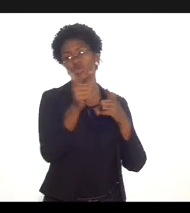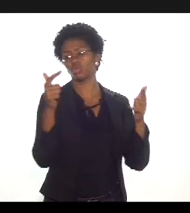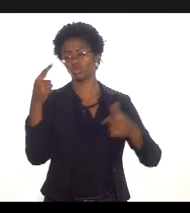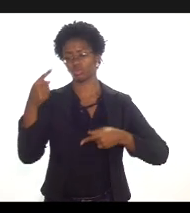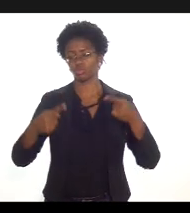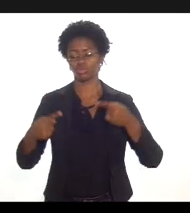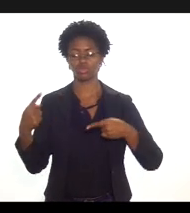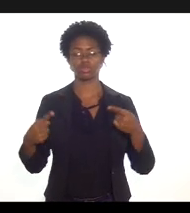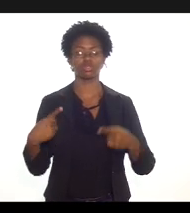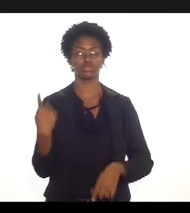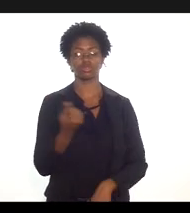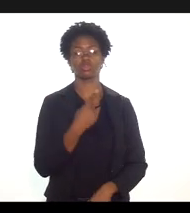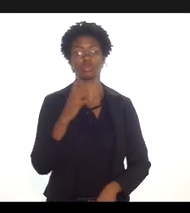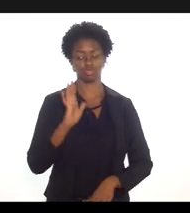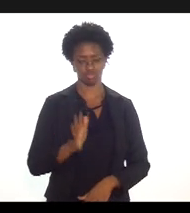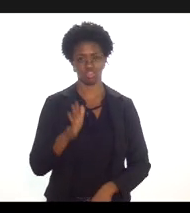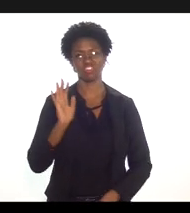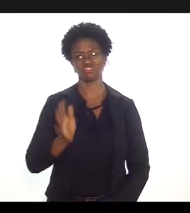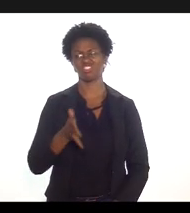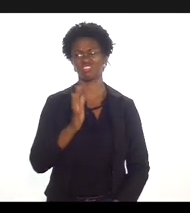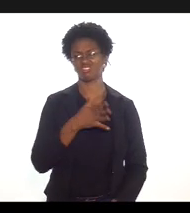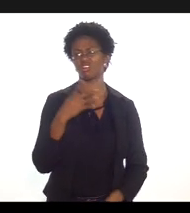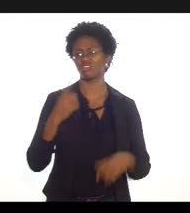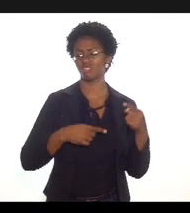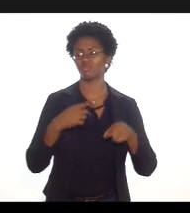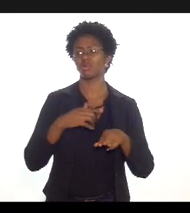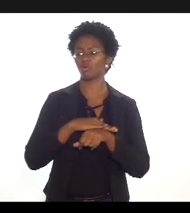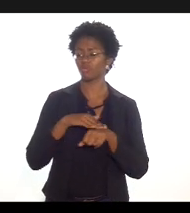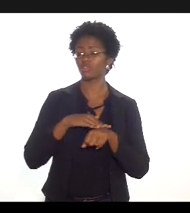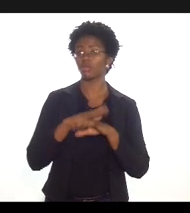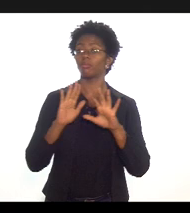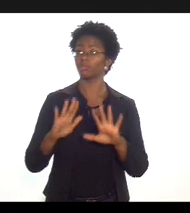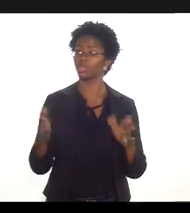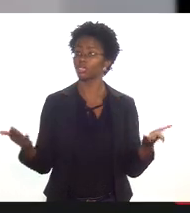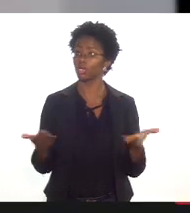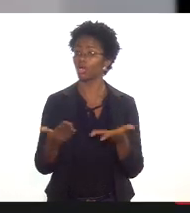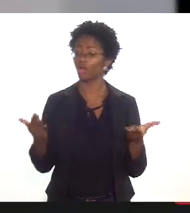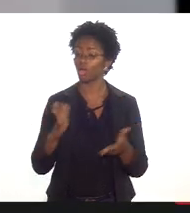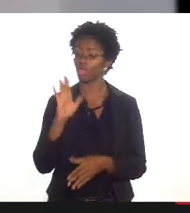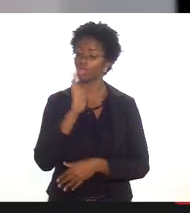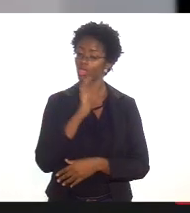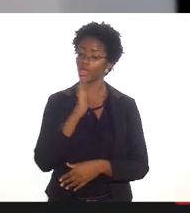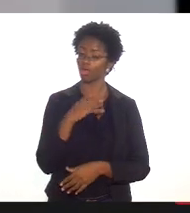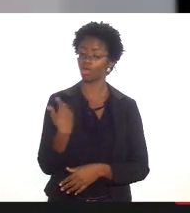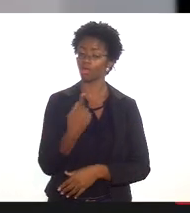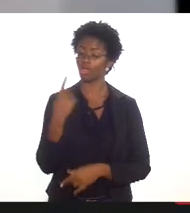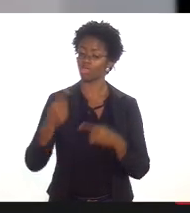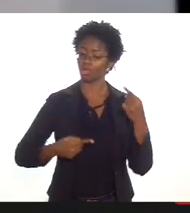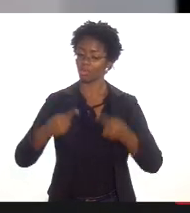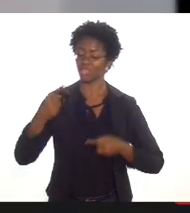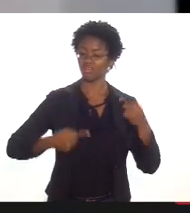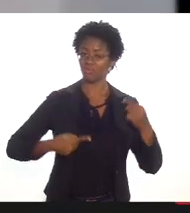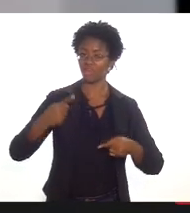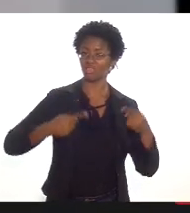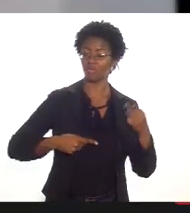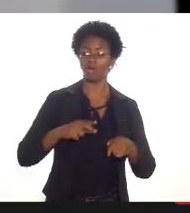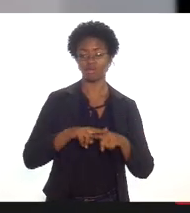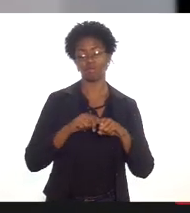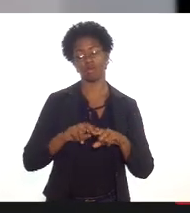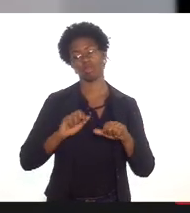que nós já debatemos esse tema há algum tempo, mas agora mais do que nunca, porque nós estamos fazendo esse debate no contexto da